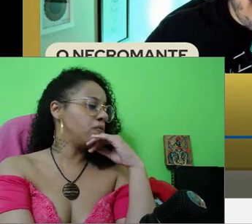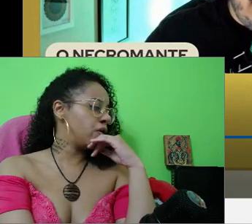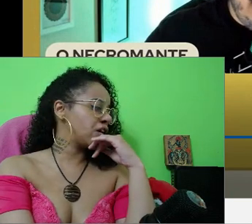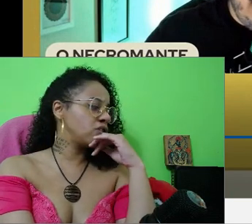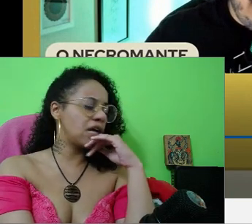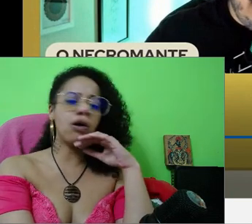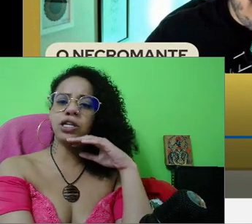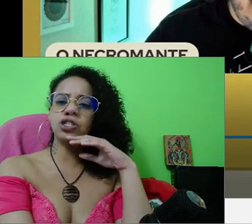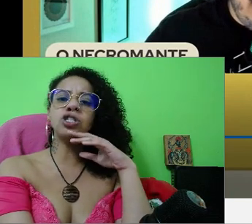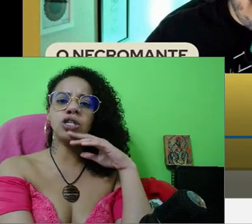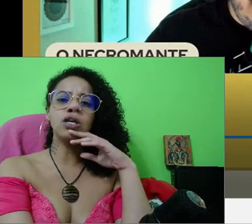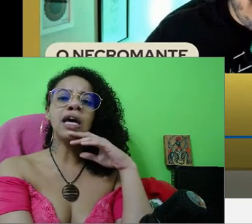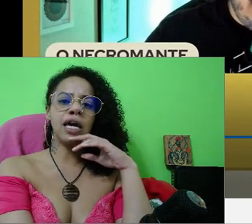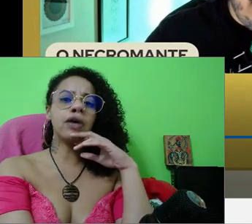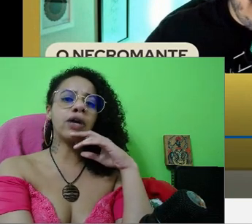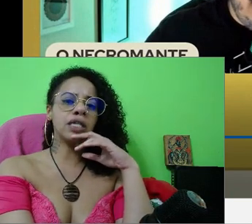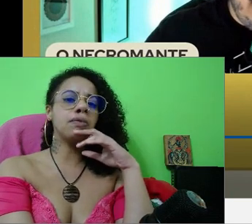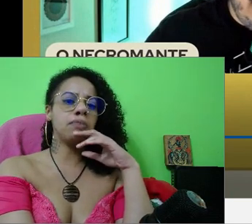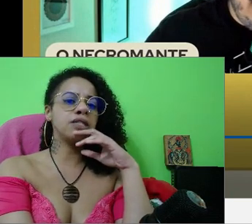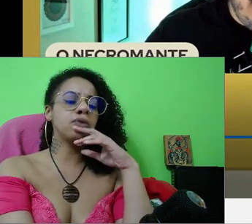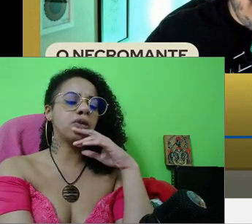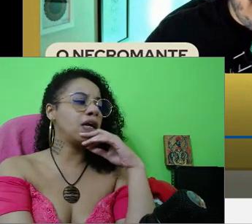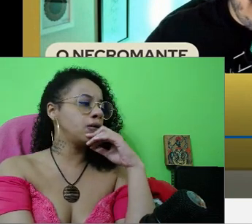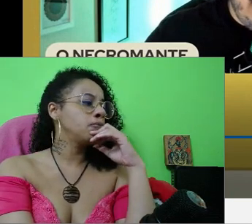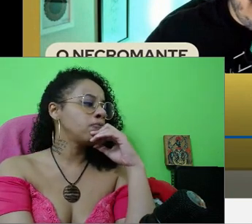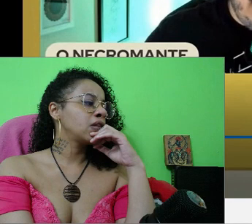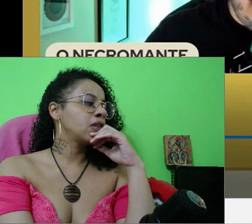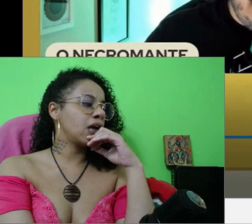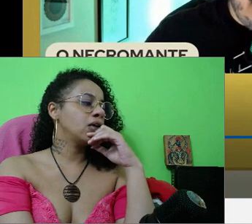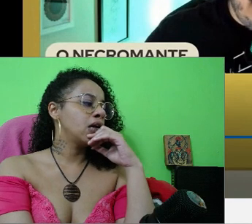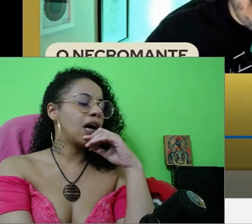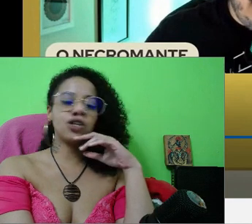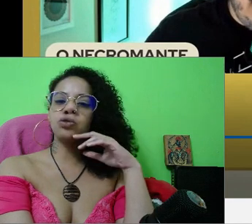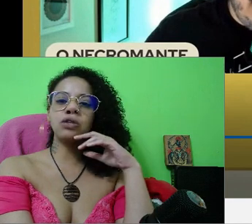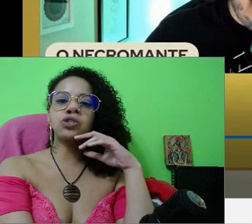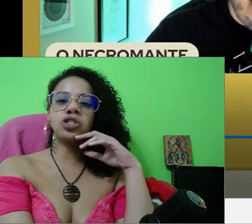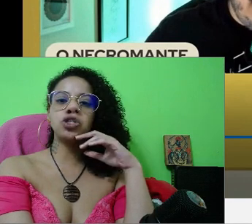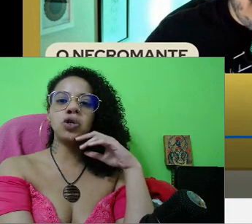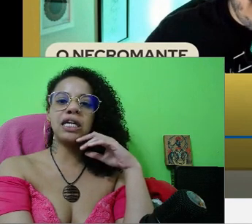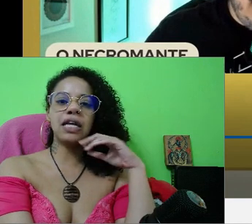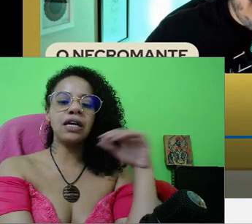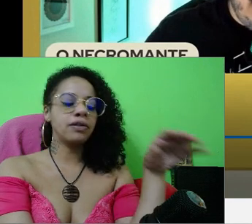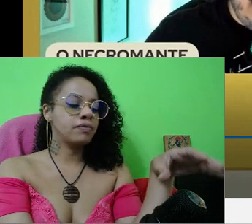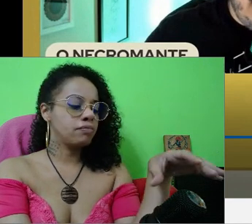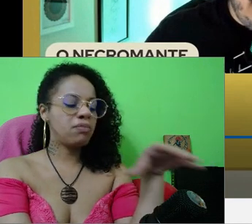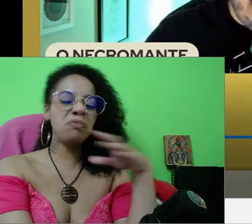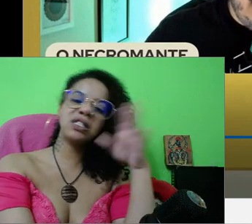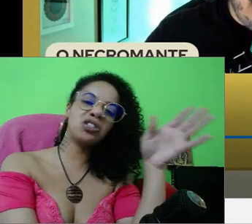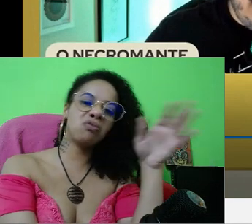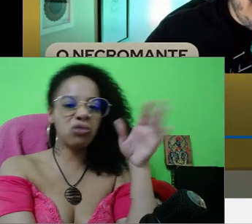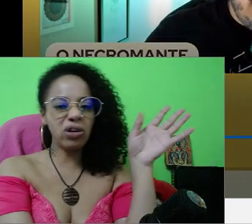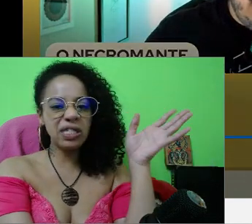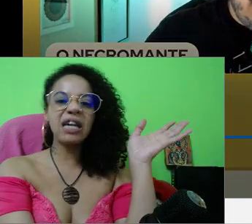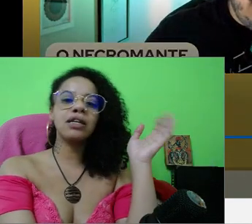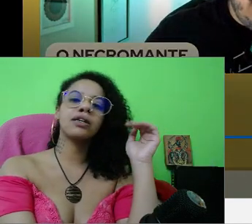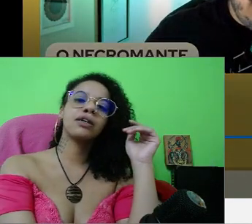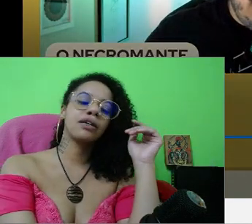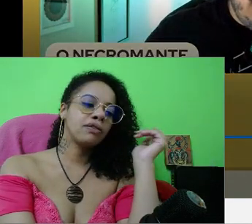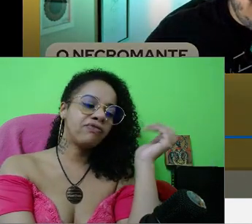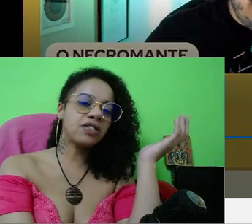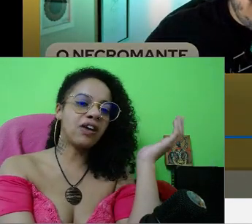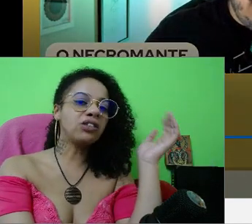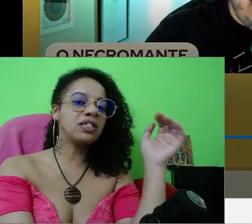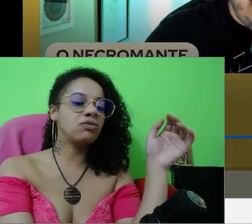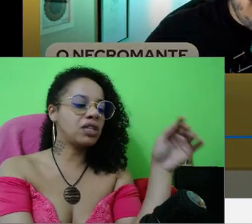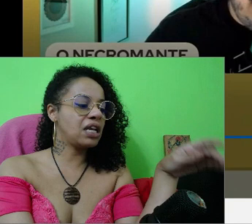pô eu acho da hora a gente reconhecer mesmo quem né ajuda nos tijolinho né Mesmo que seja um dois né